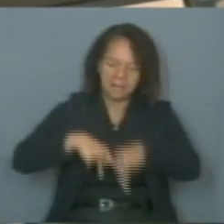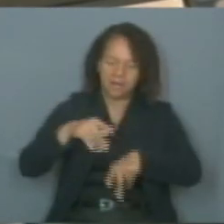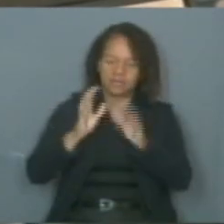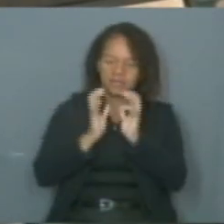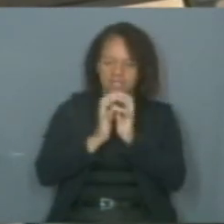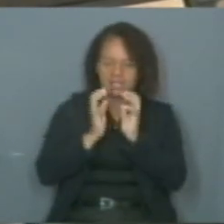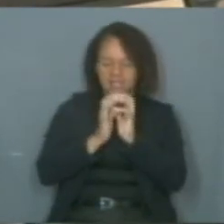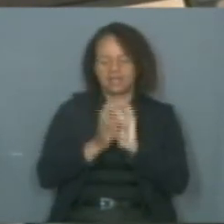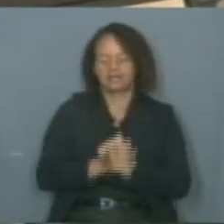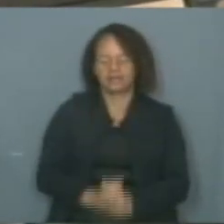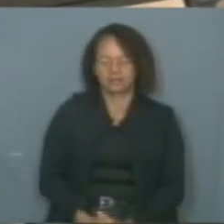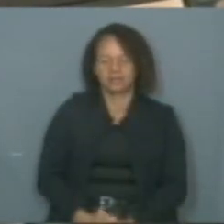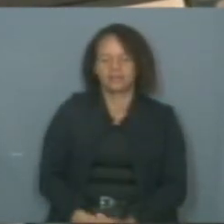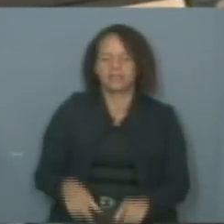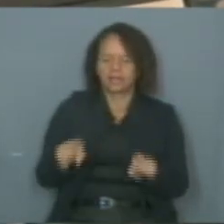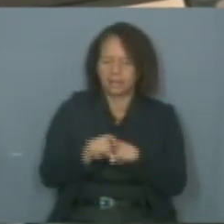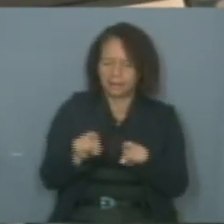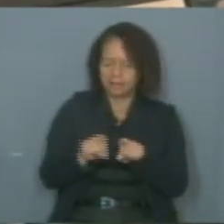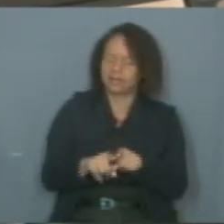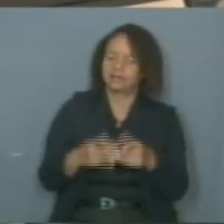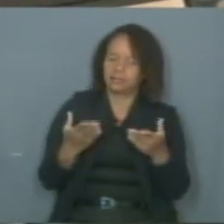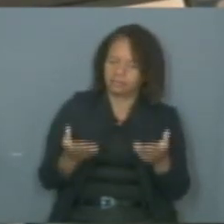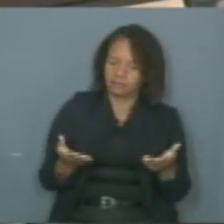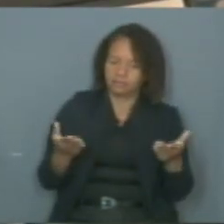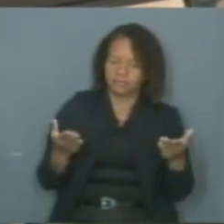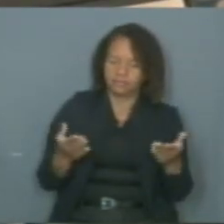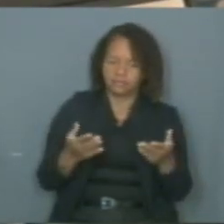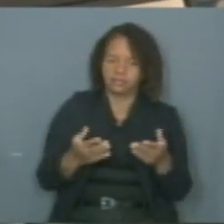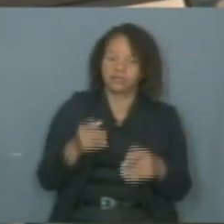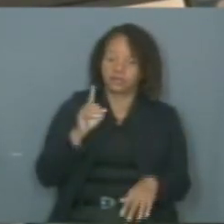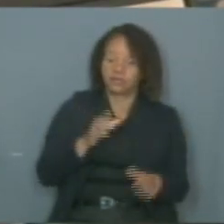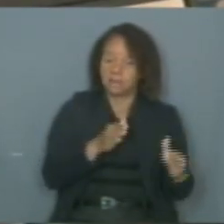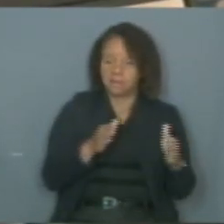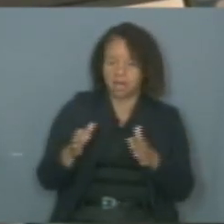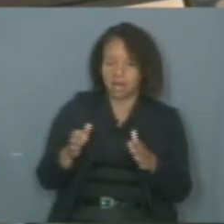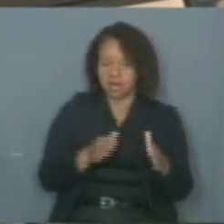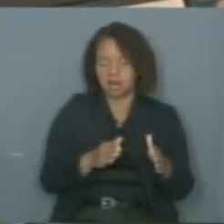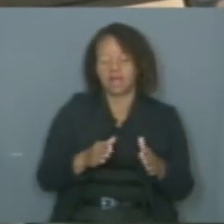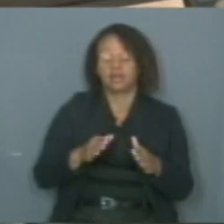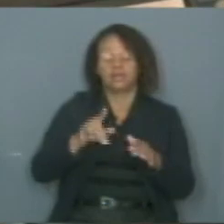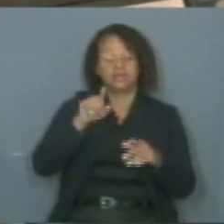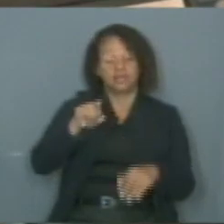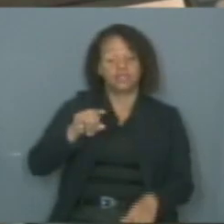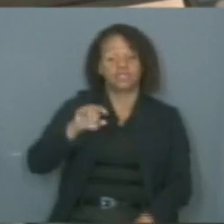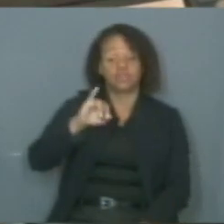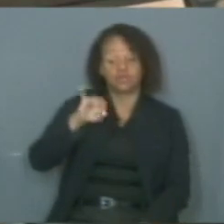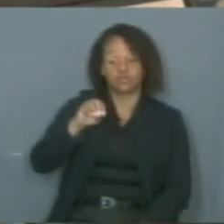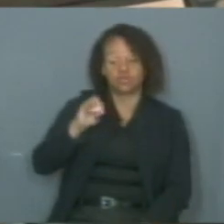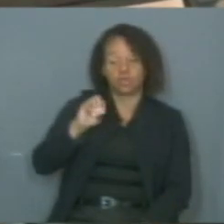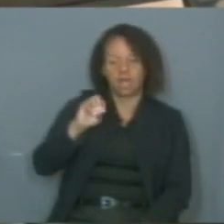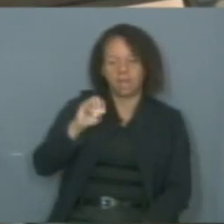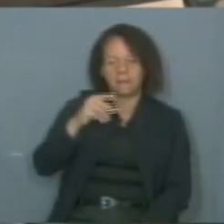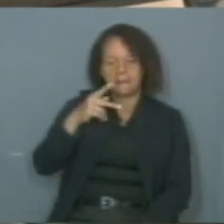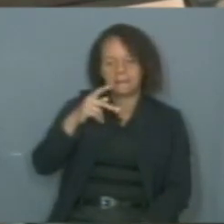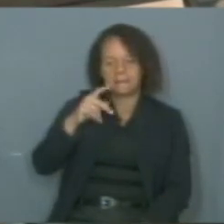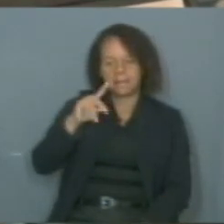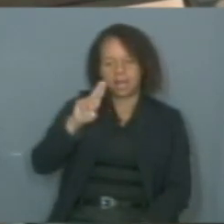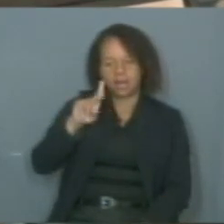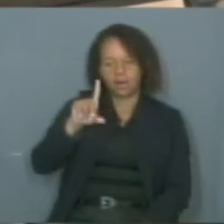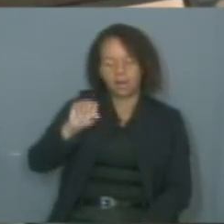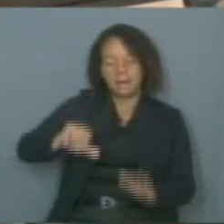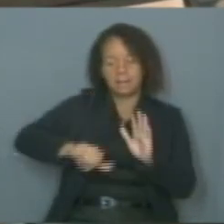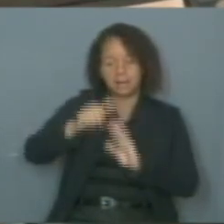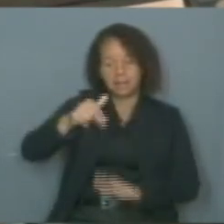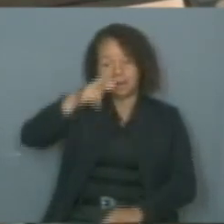do Recife. E também queria deixar registrado, Jo, que foi durante a gestão de João Paulo o primeiro prefeito negro